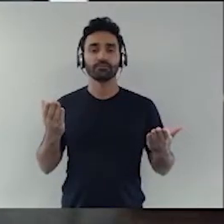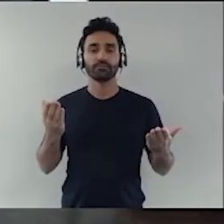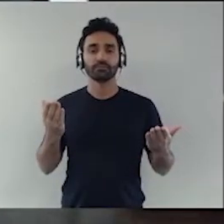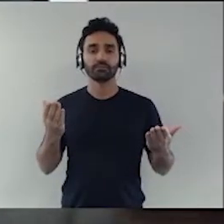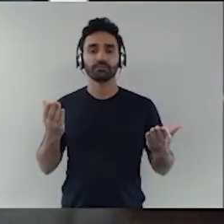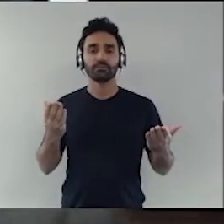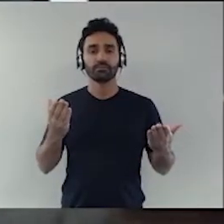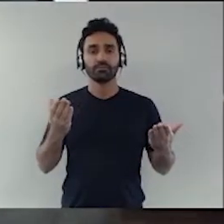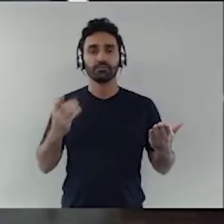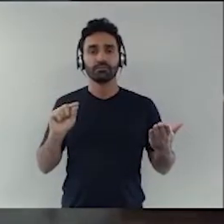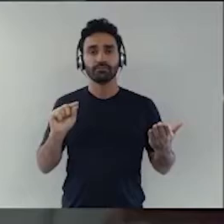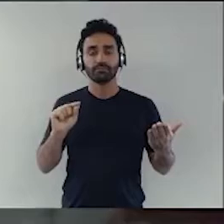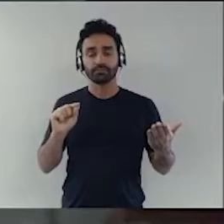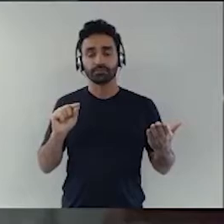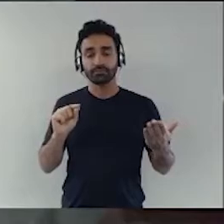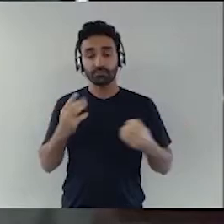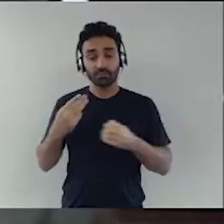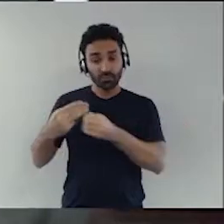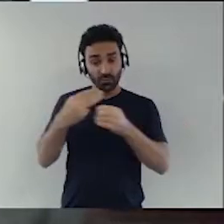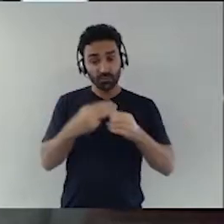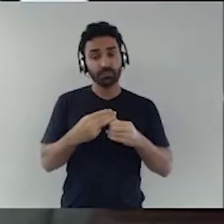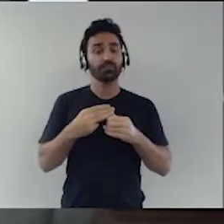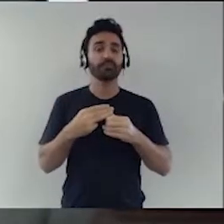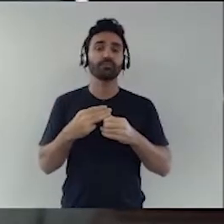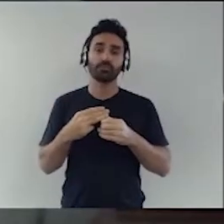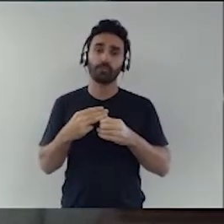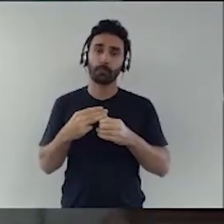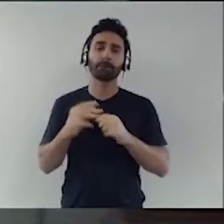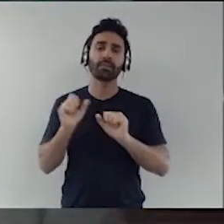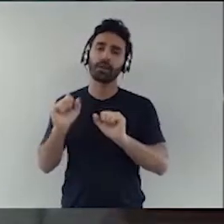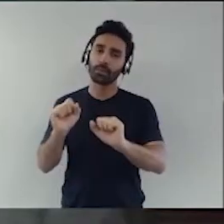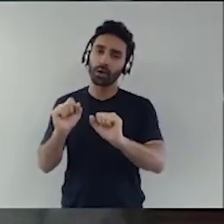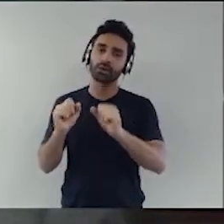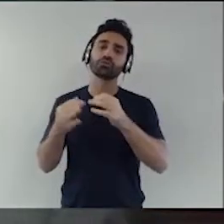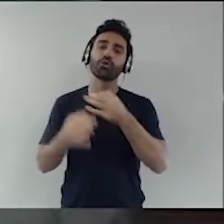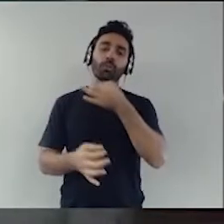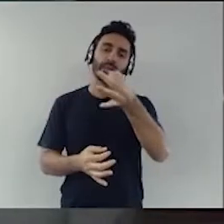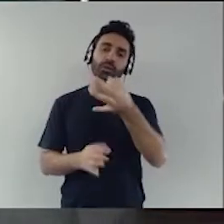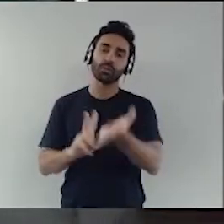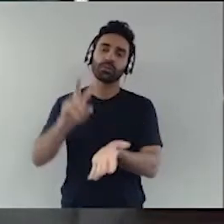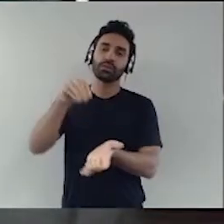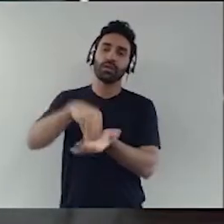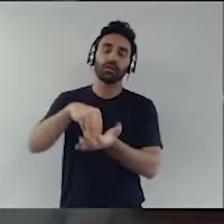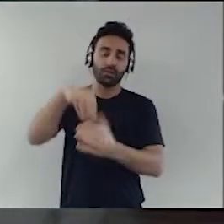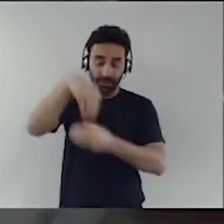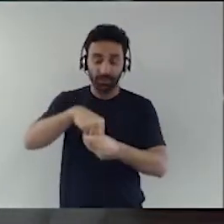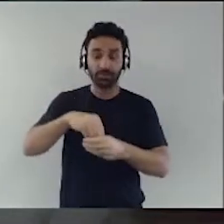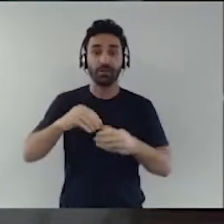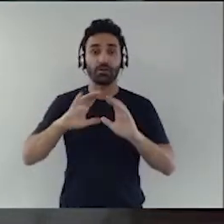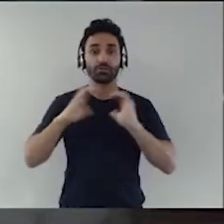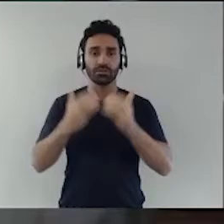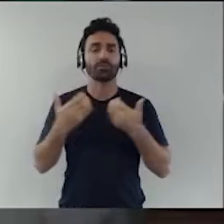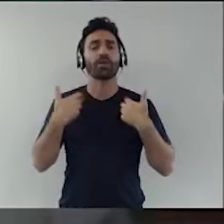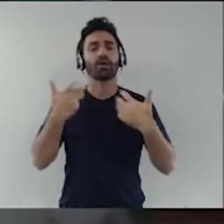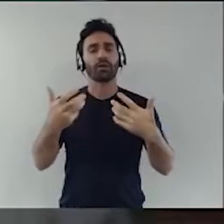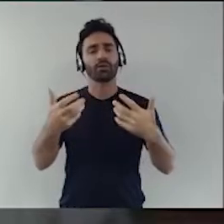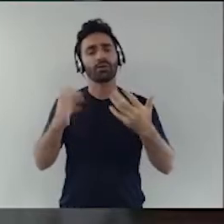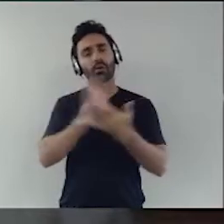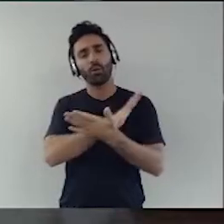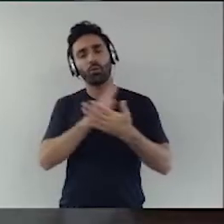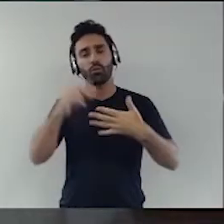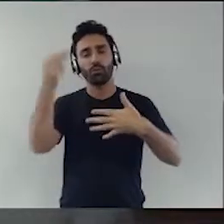os municípios têm voz aí na comissão dirigida pelo Dr. Sheimo. Eu gostaria de fazer algumas